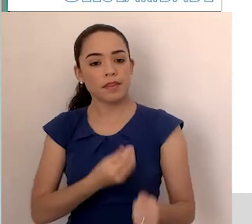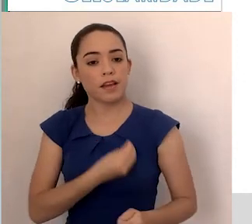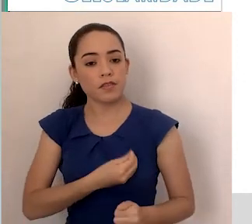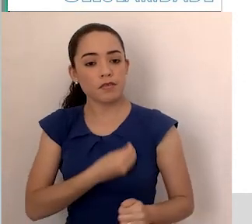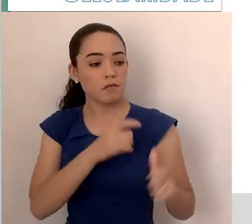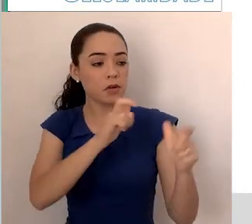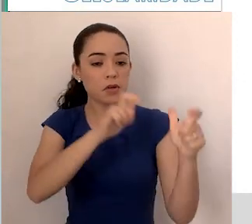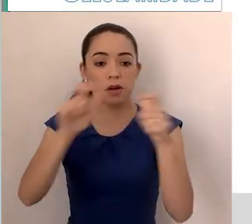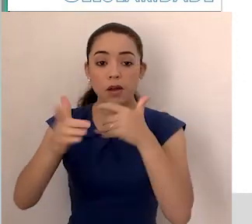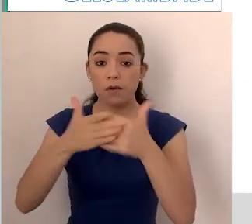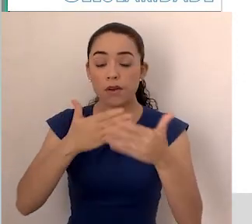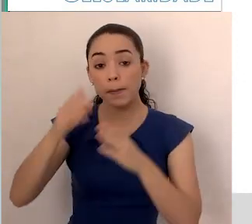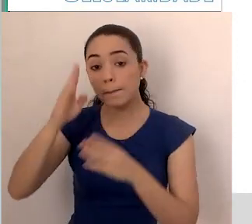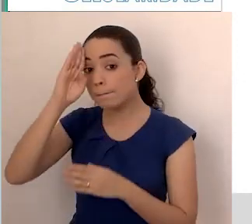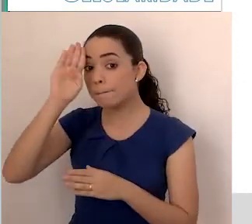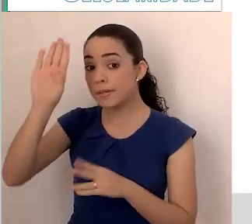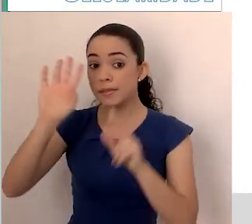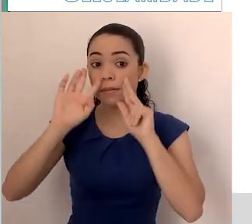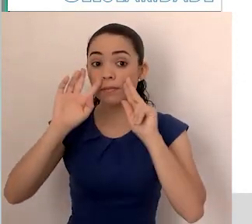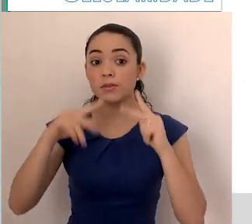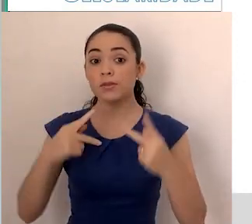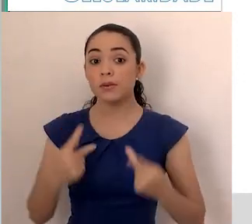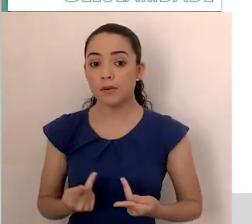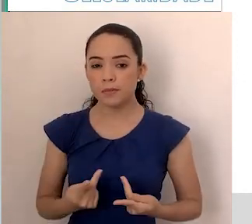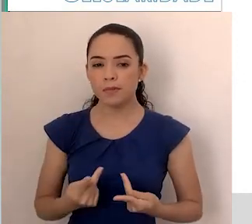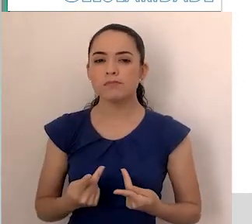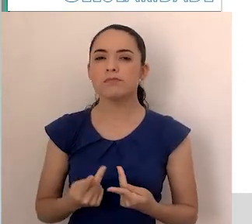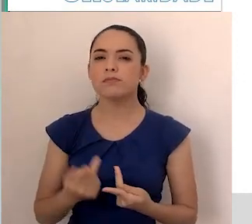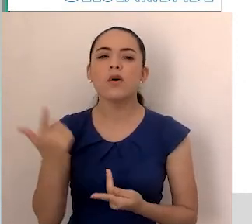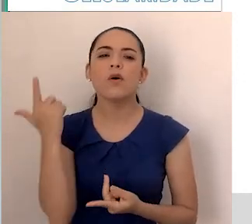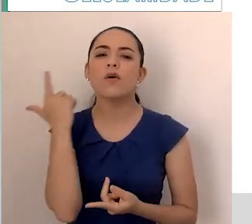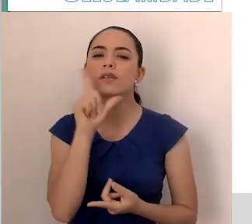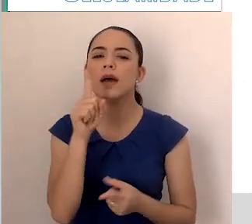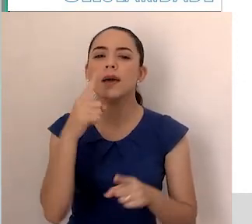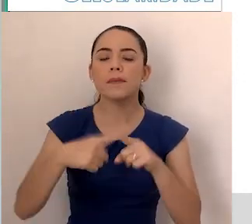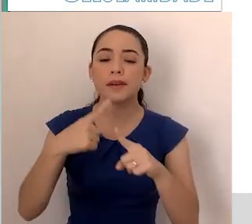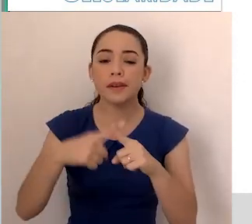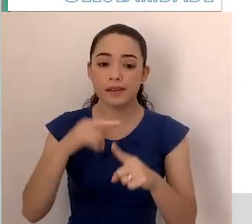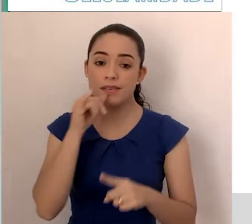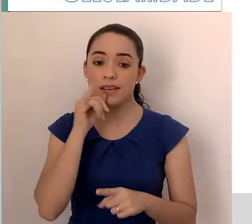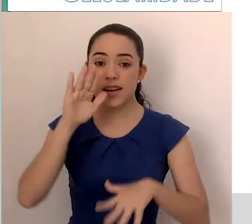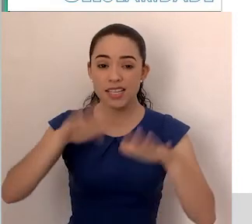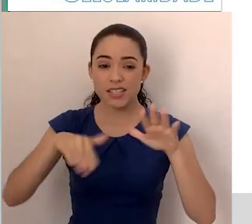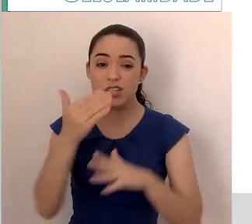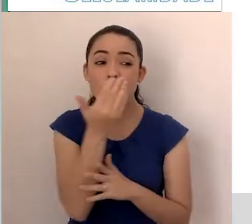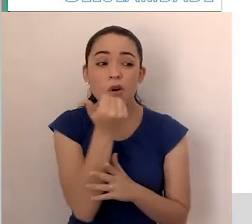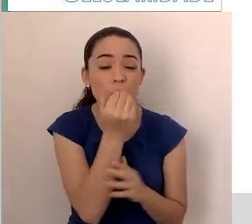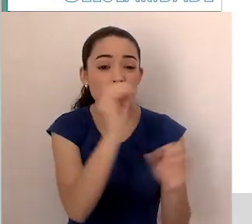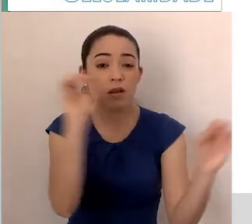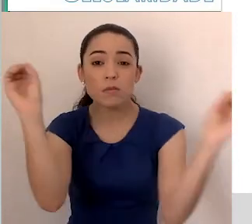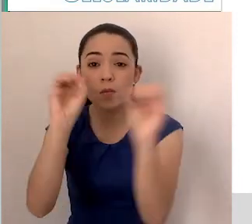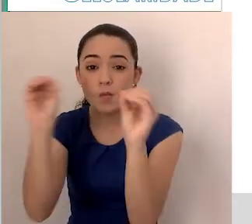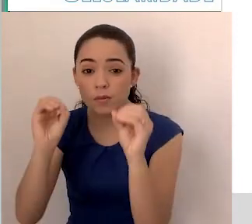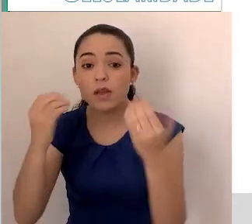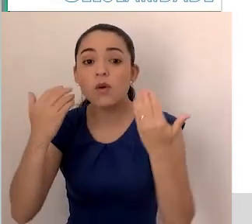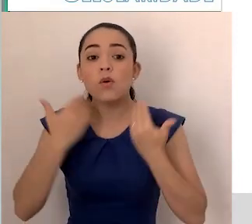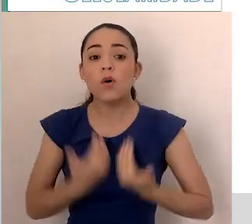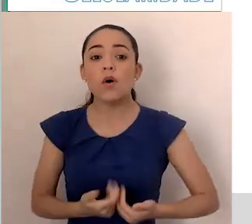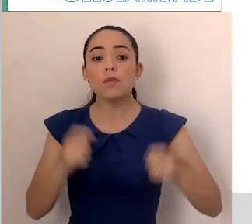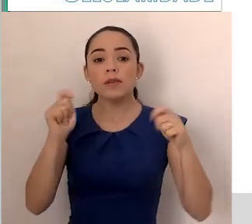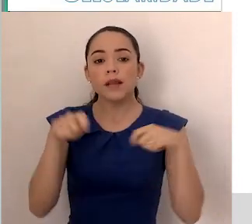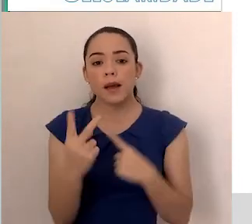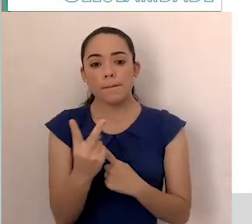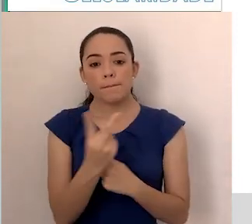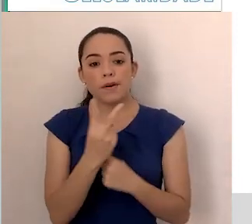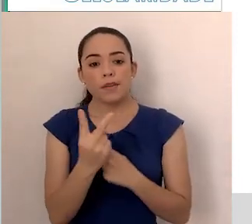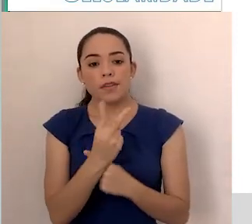sobrevivência quase a todos os ambientes e circunstâncias, foi a capacidade de, nas épocas de ausência de comida, o corpo proteger-se da